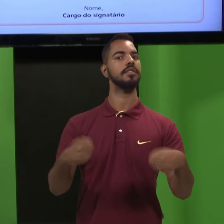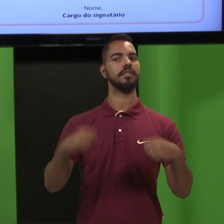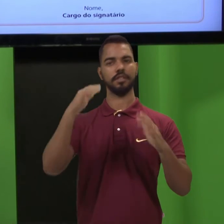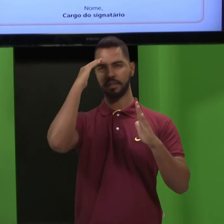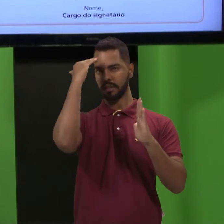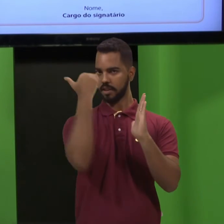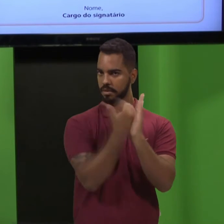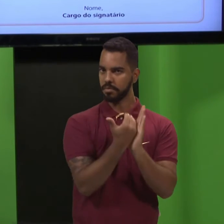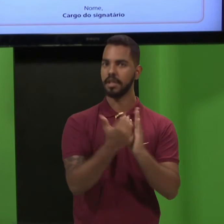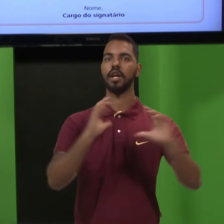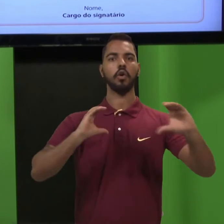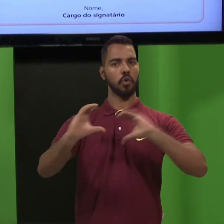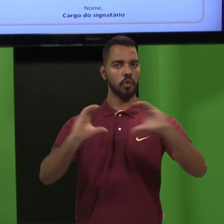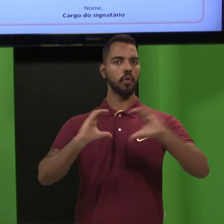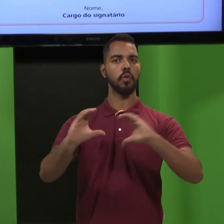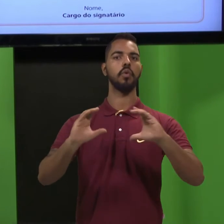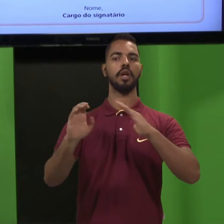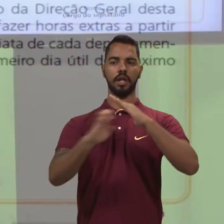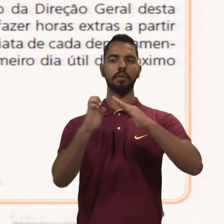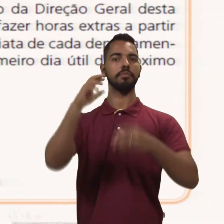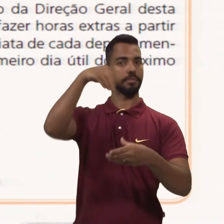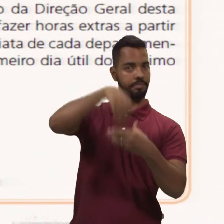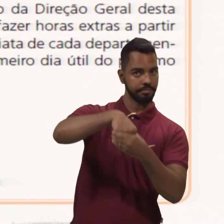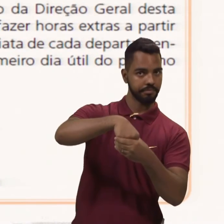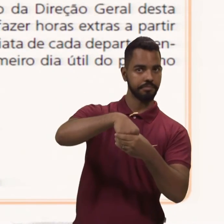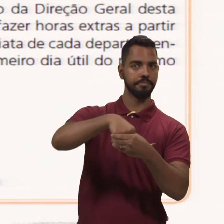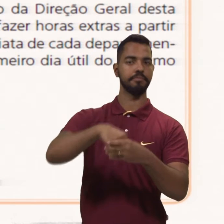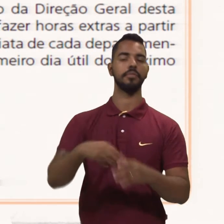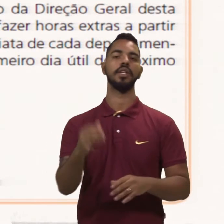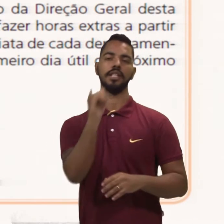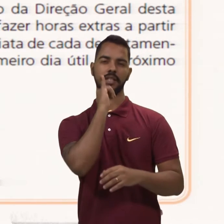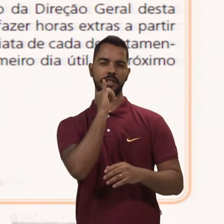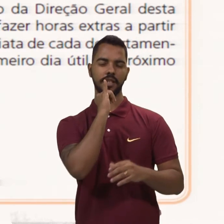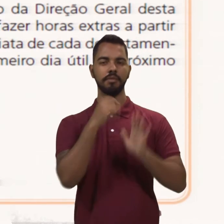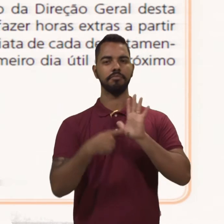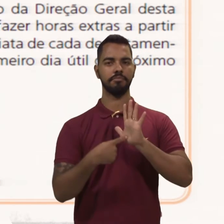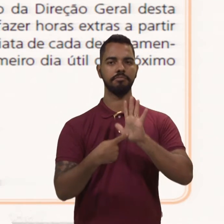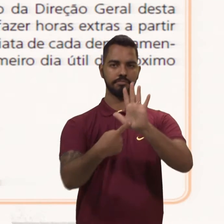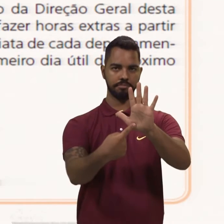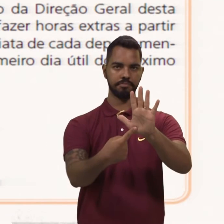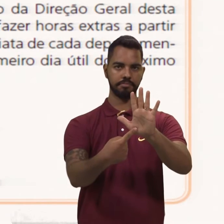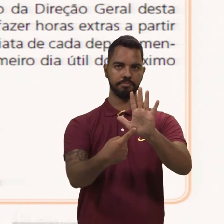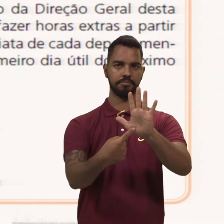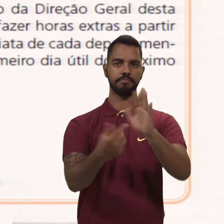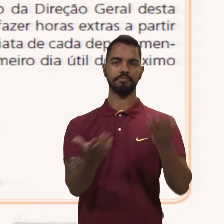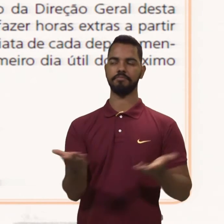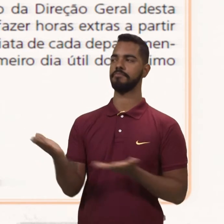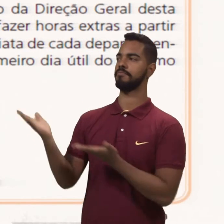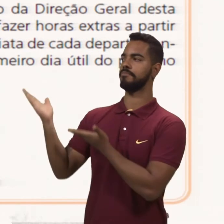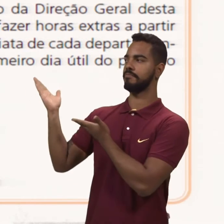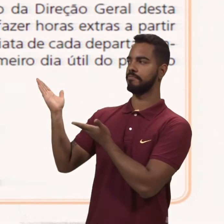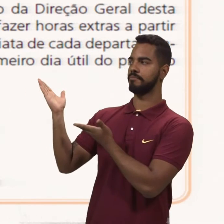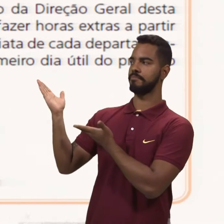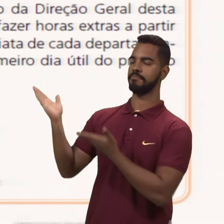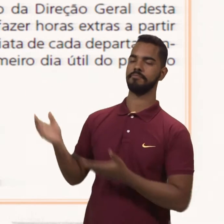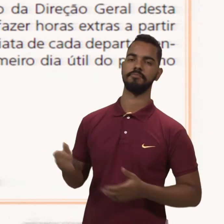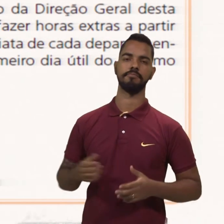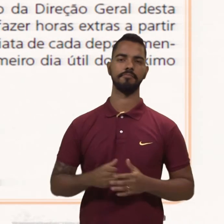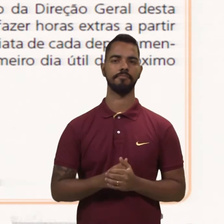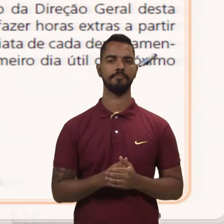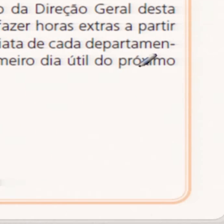em toda a comunicação empresarial. Vamos dar uma olhada nessa circular.